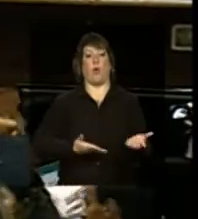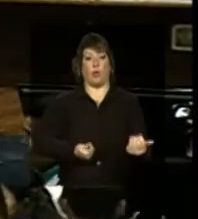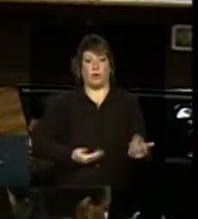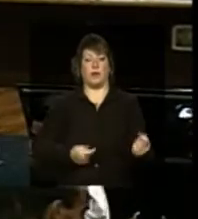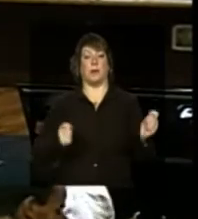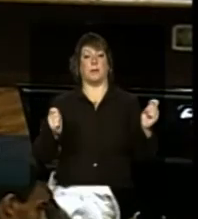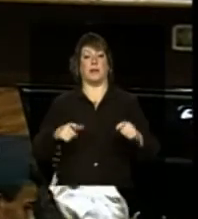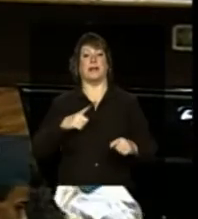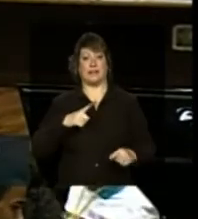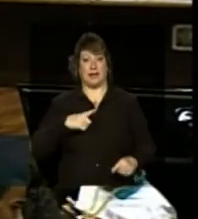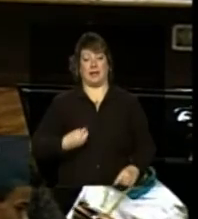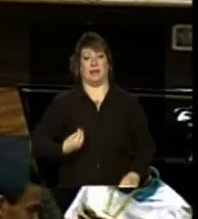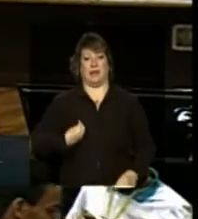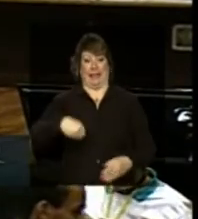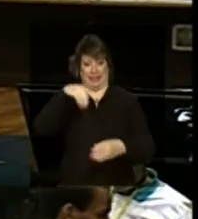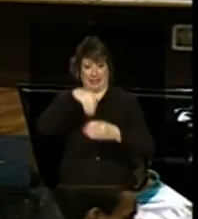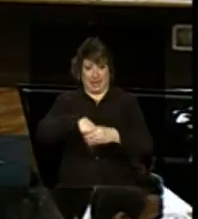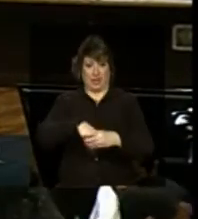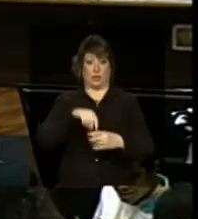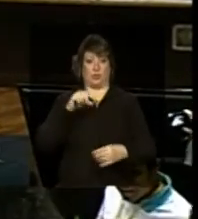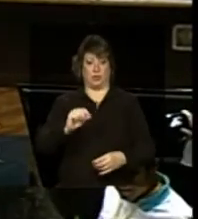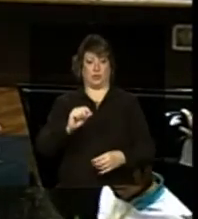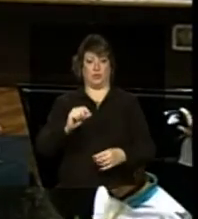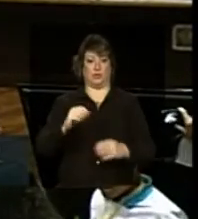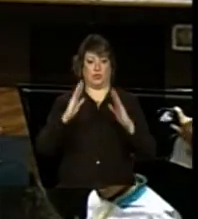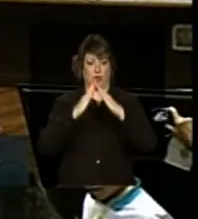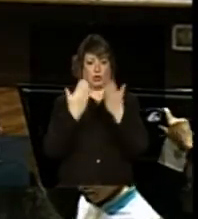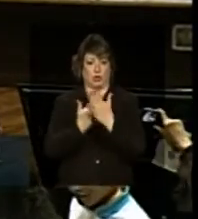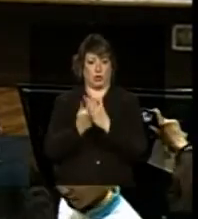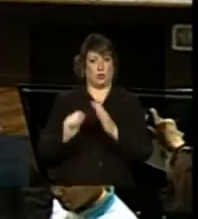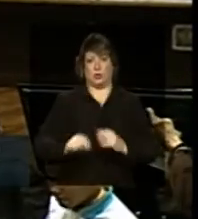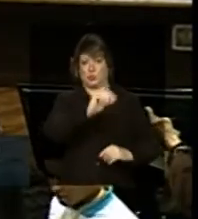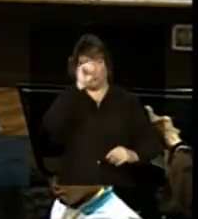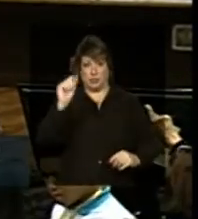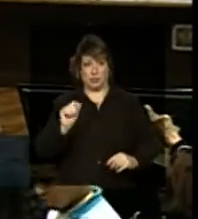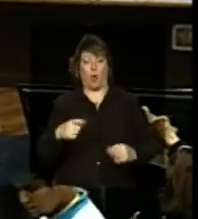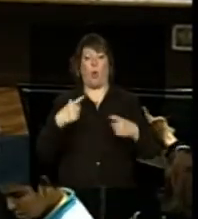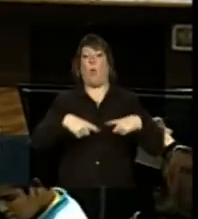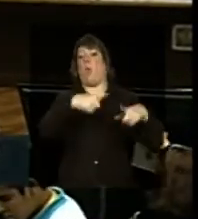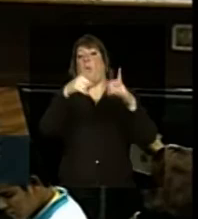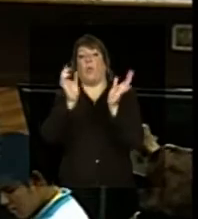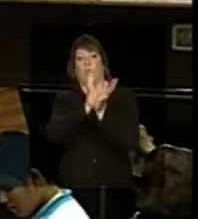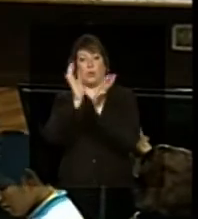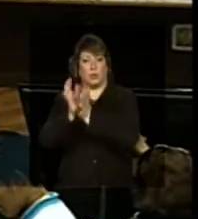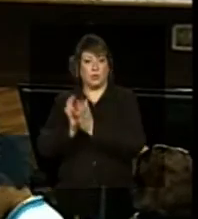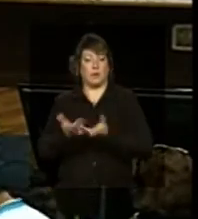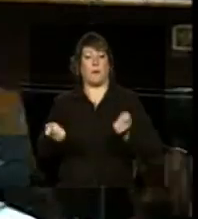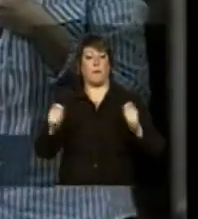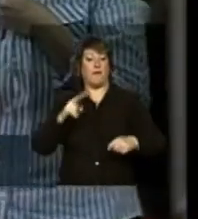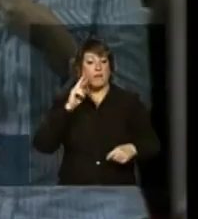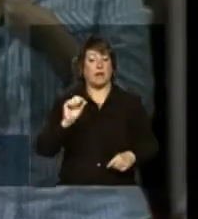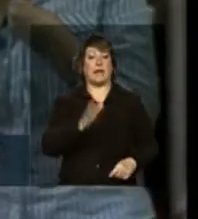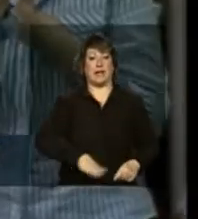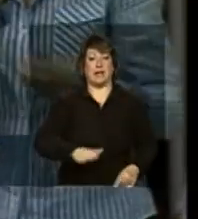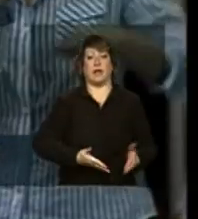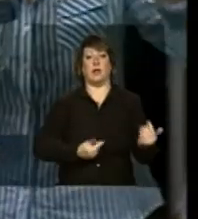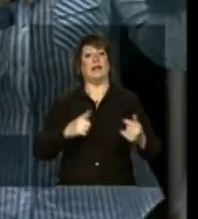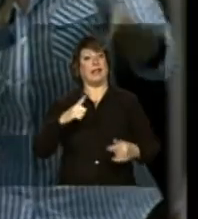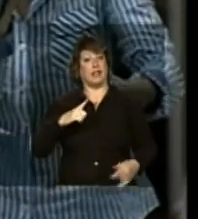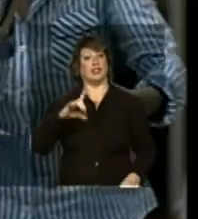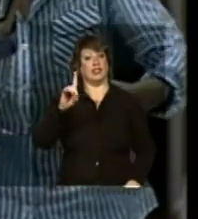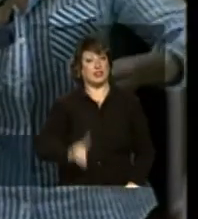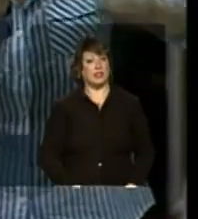adolescentes que estão dentro das instituições também sejam percebidas como crianças e adolescentes que têm direito